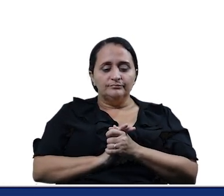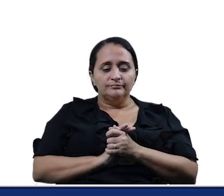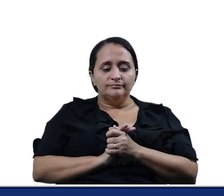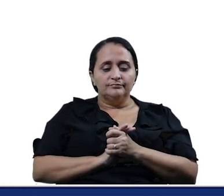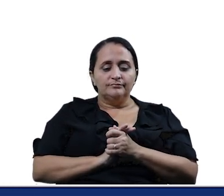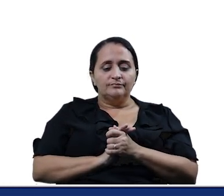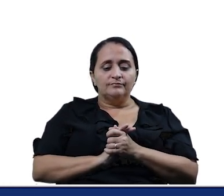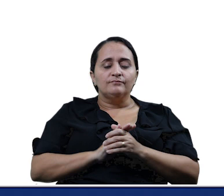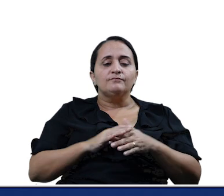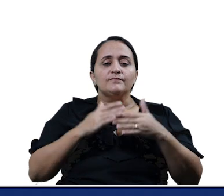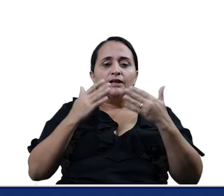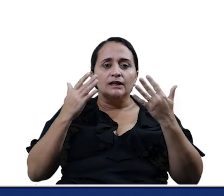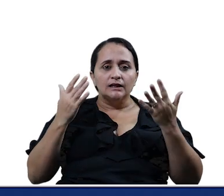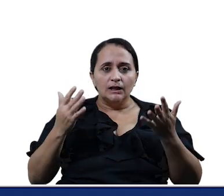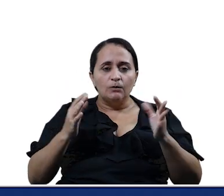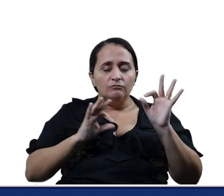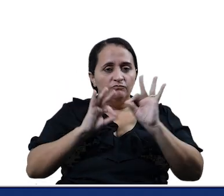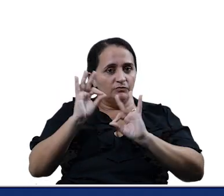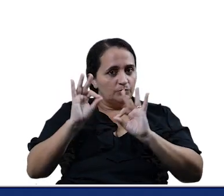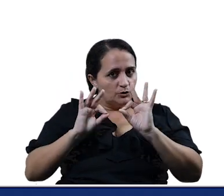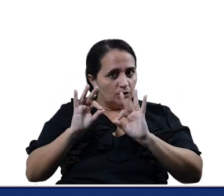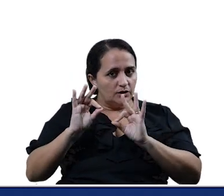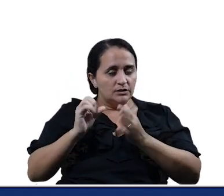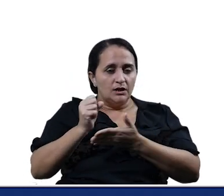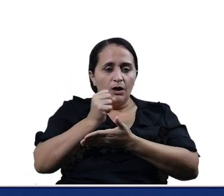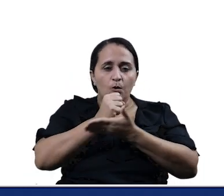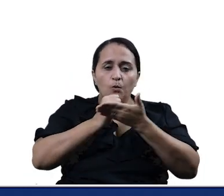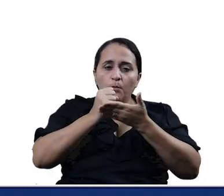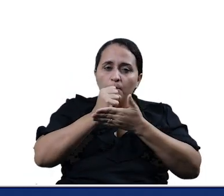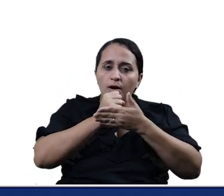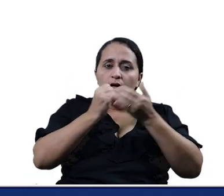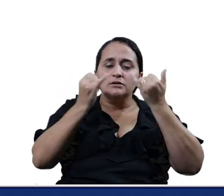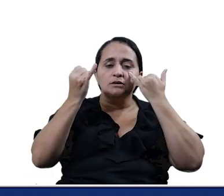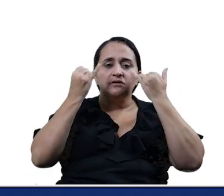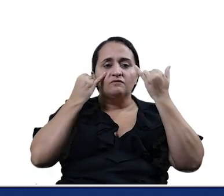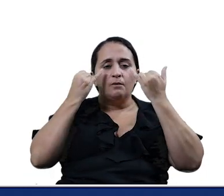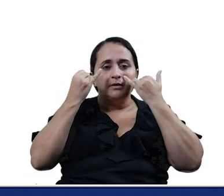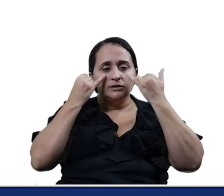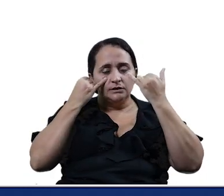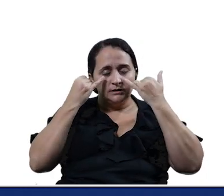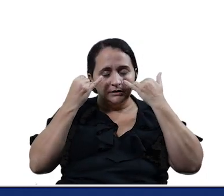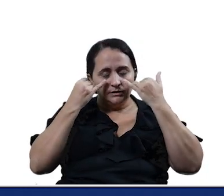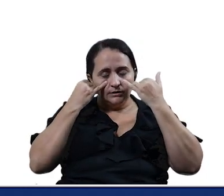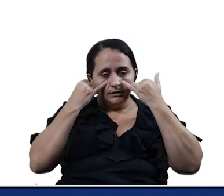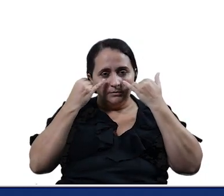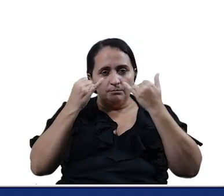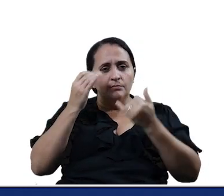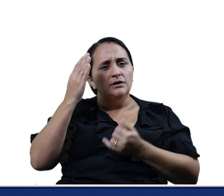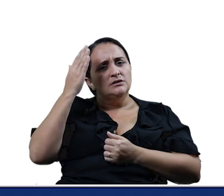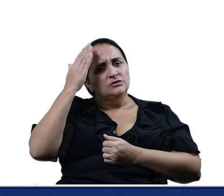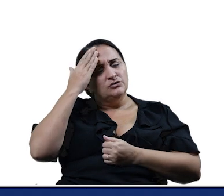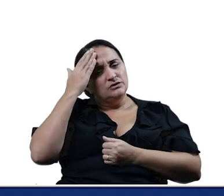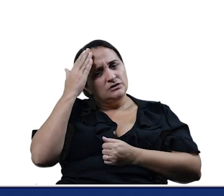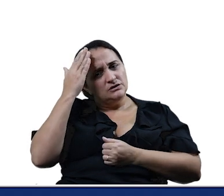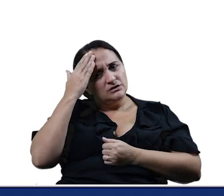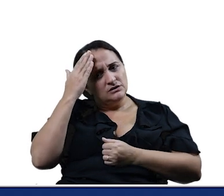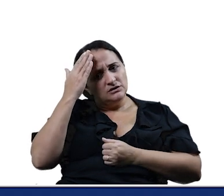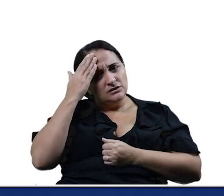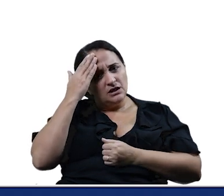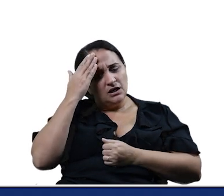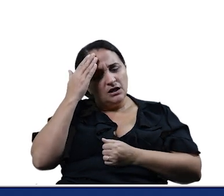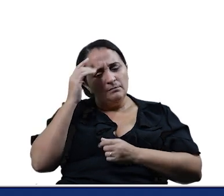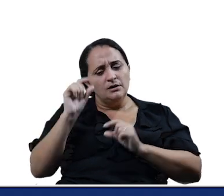vamos organizar aqui baseado nas informações que ele tem. A gente sabe o quê? A gente sabe que ele